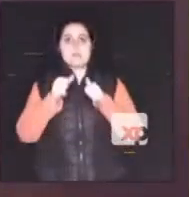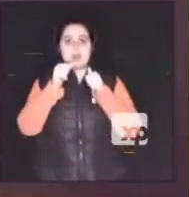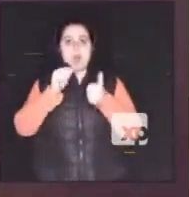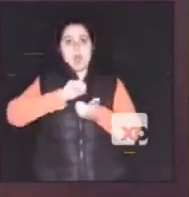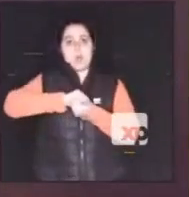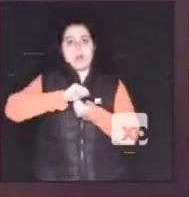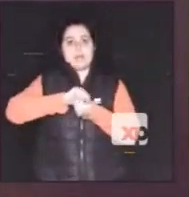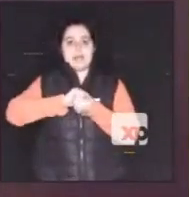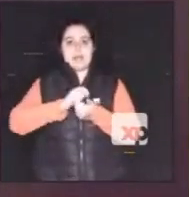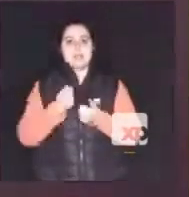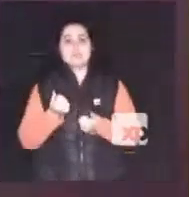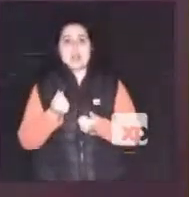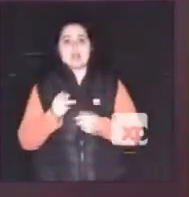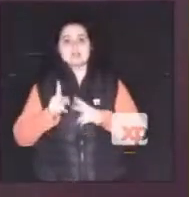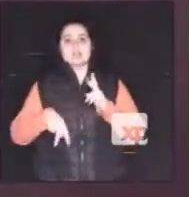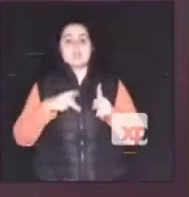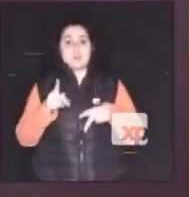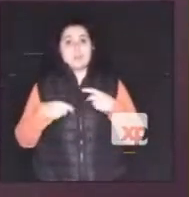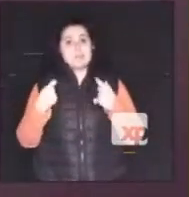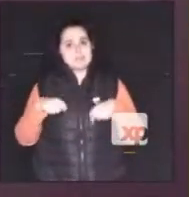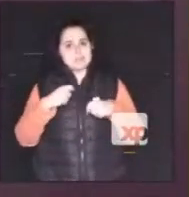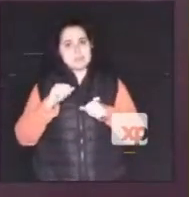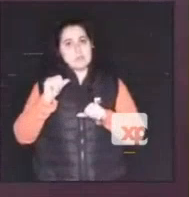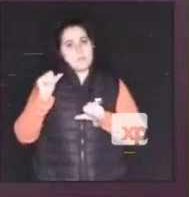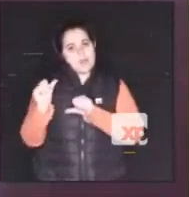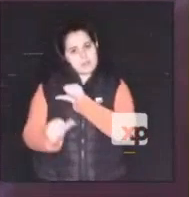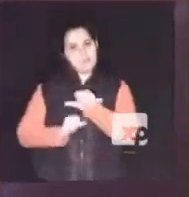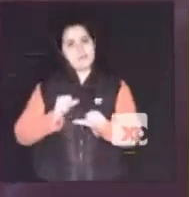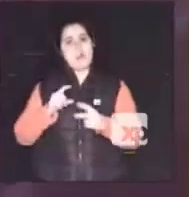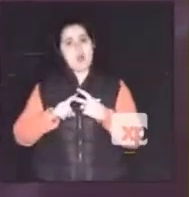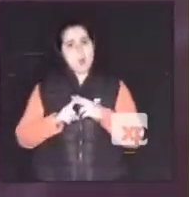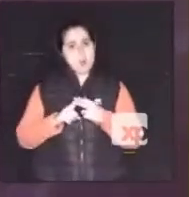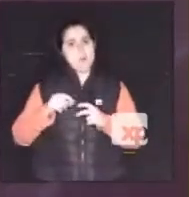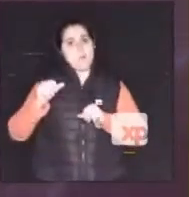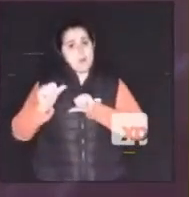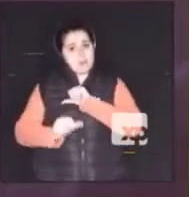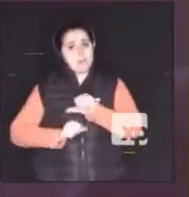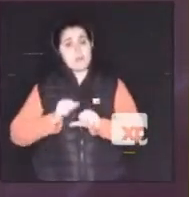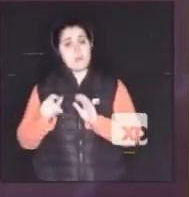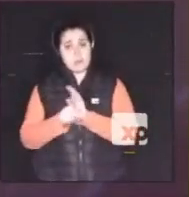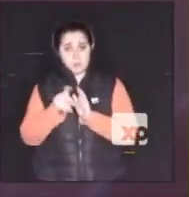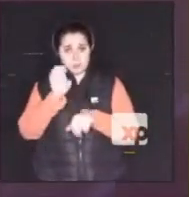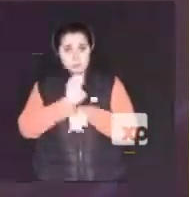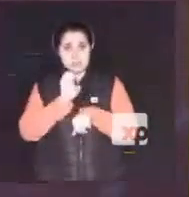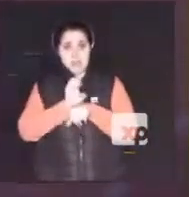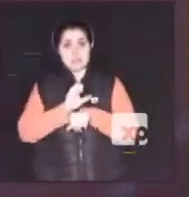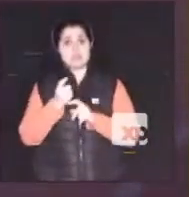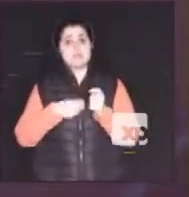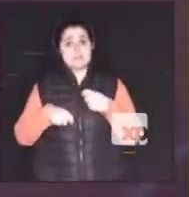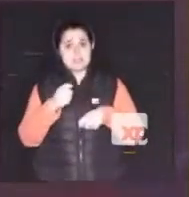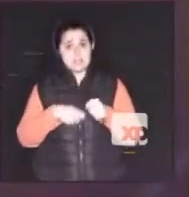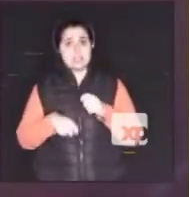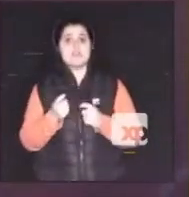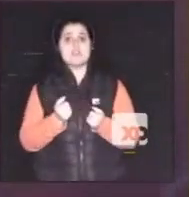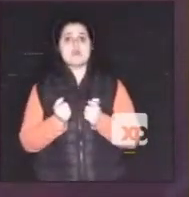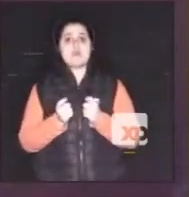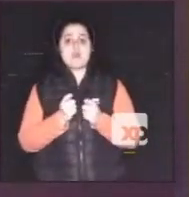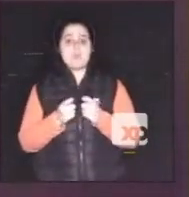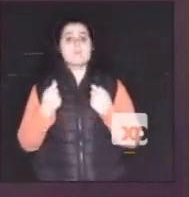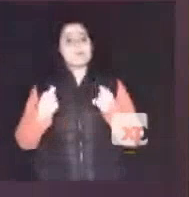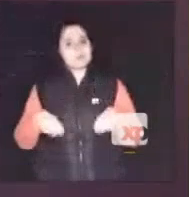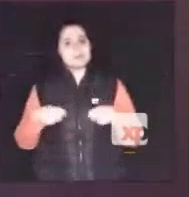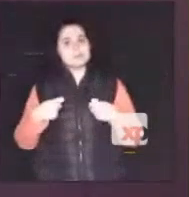gasto público e precisamos fazer uma reforma administrativa e uma diminuição do estado econômico do estado